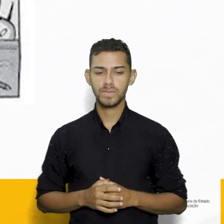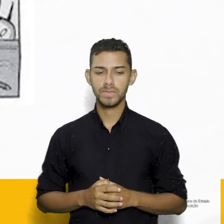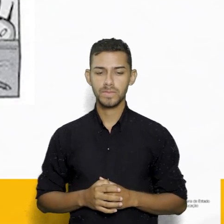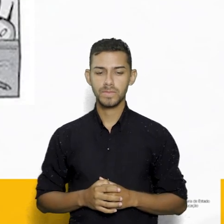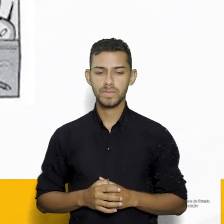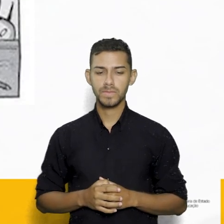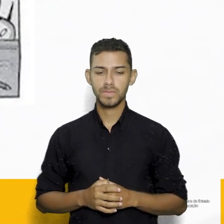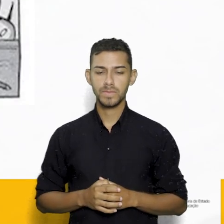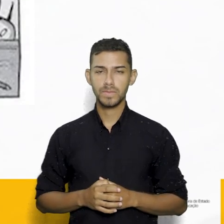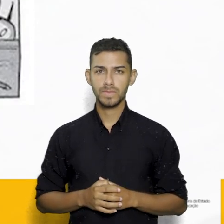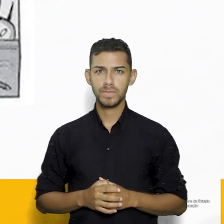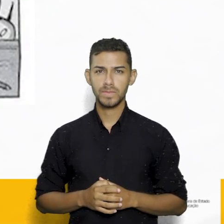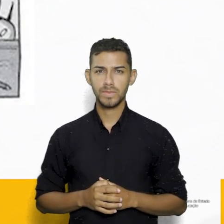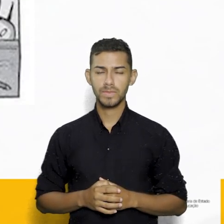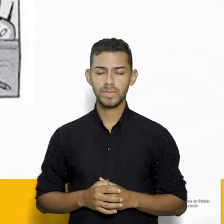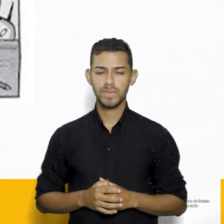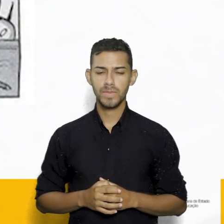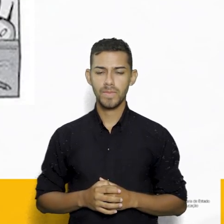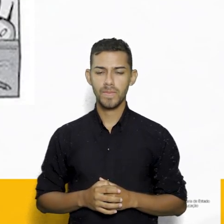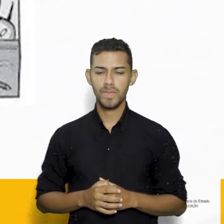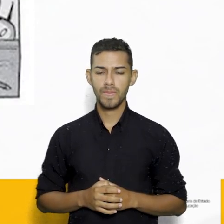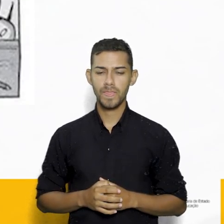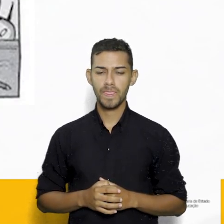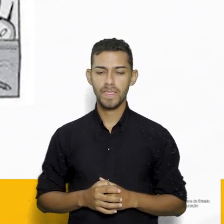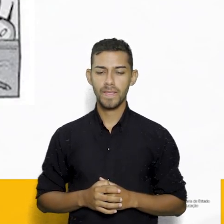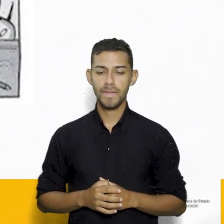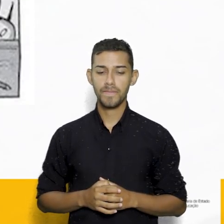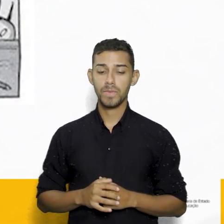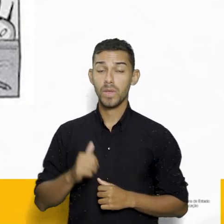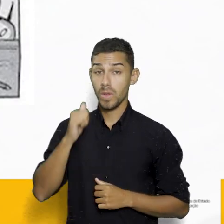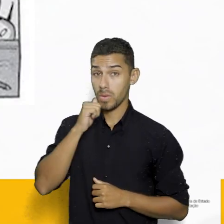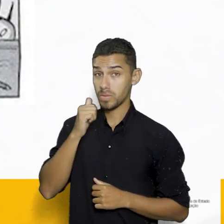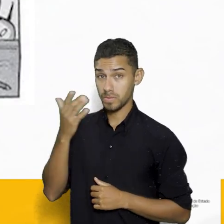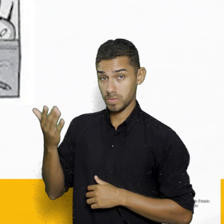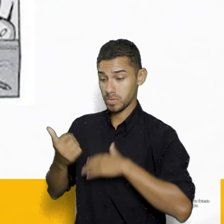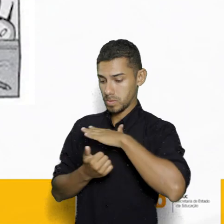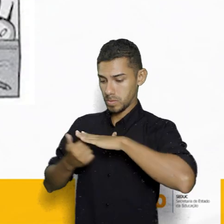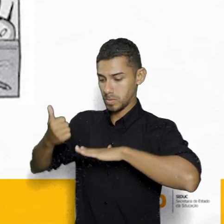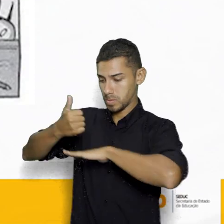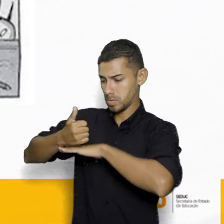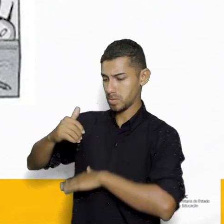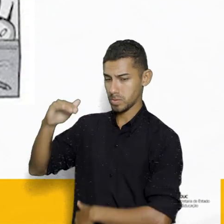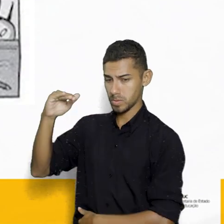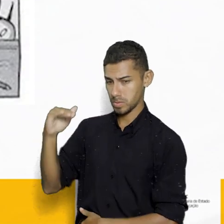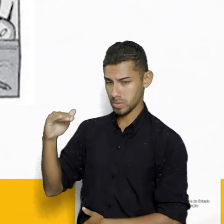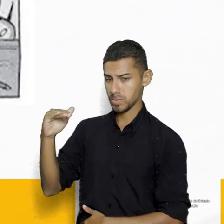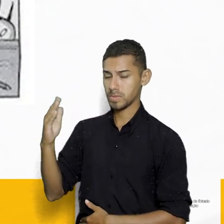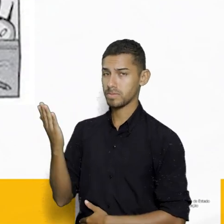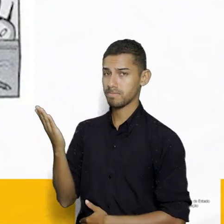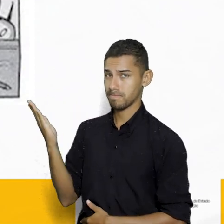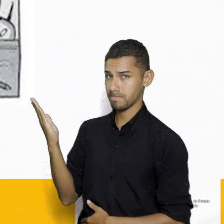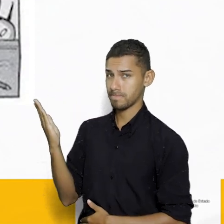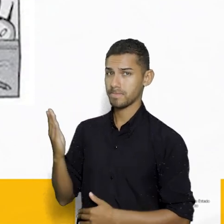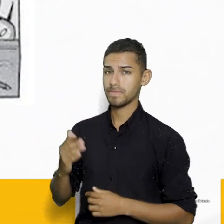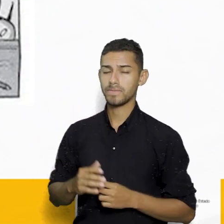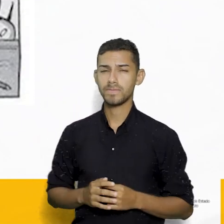pleaños e aí a outra personagem que é pequenininho diz assim a ver